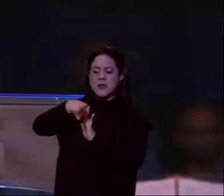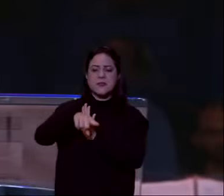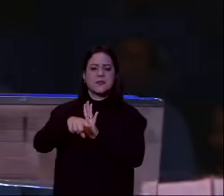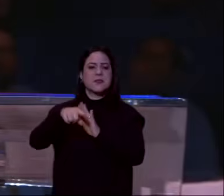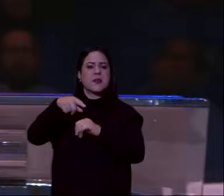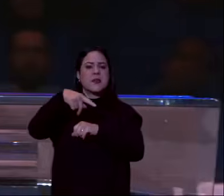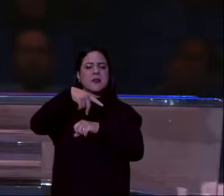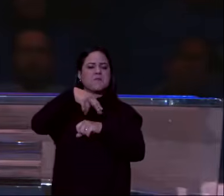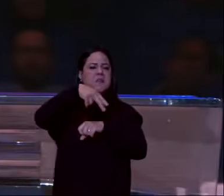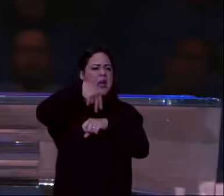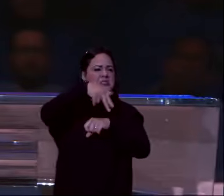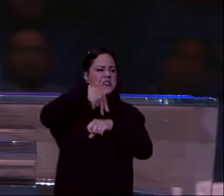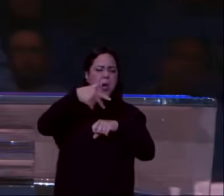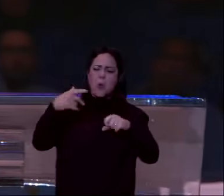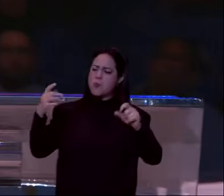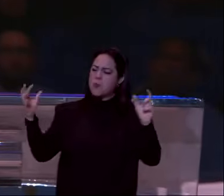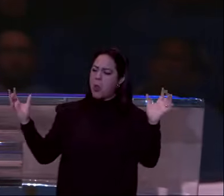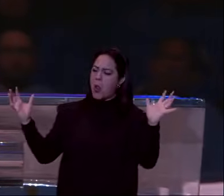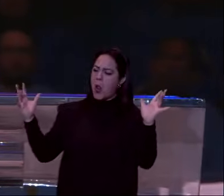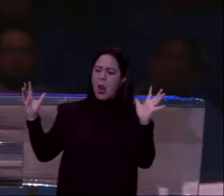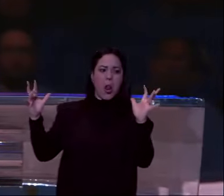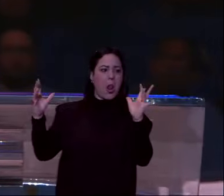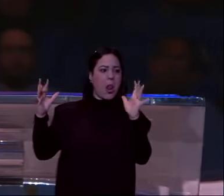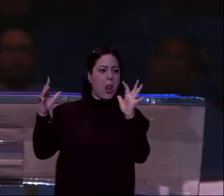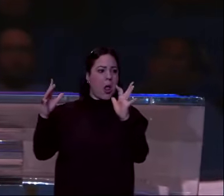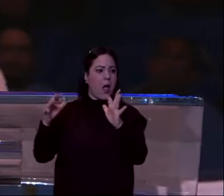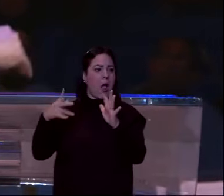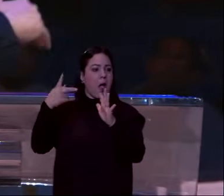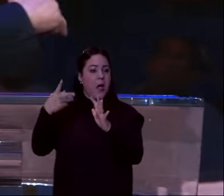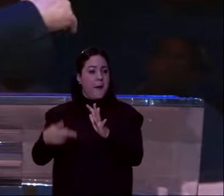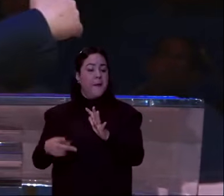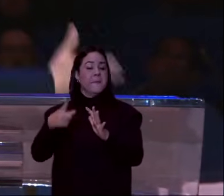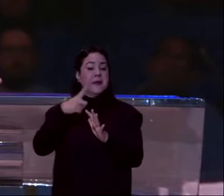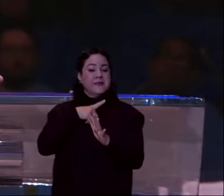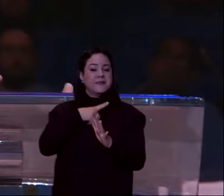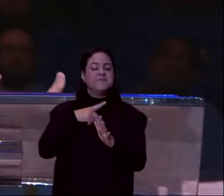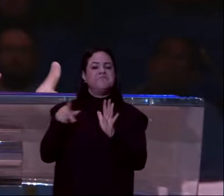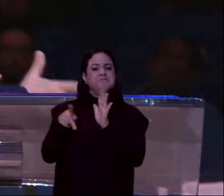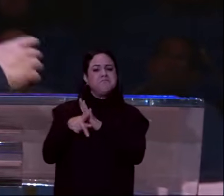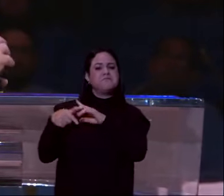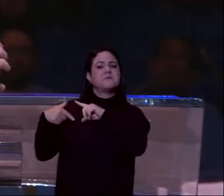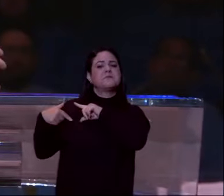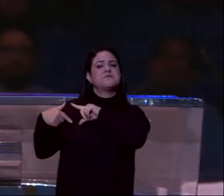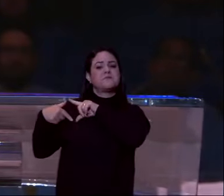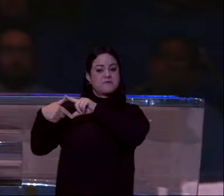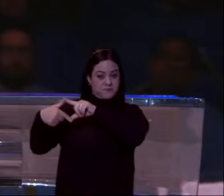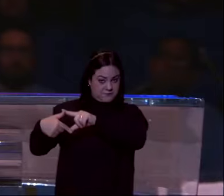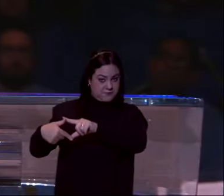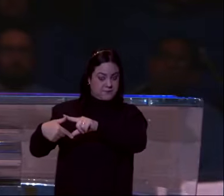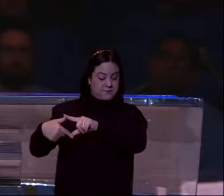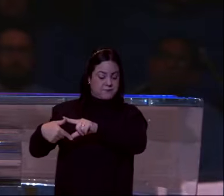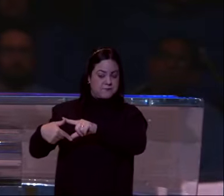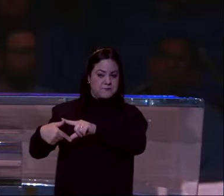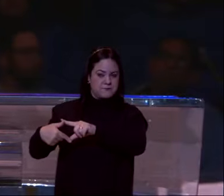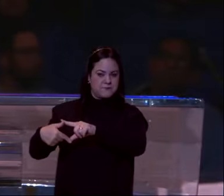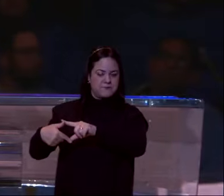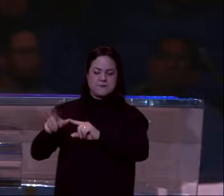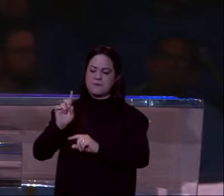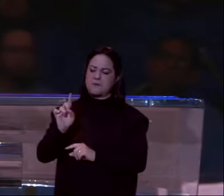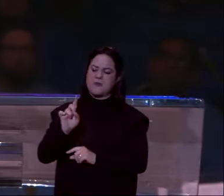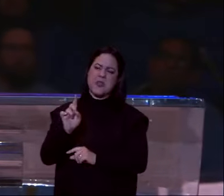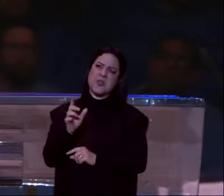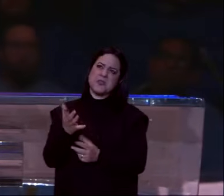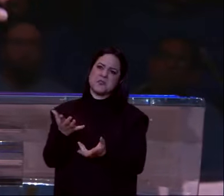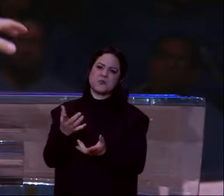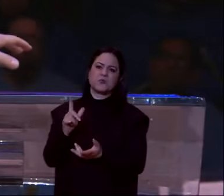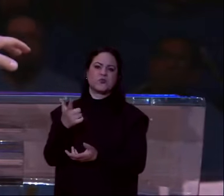de várias partes do mundo estavam ali para cumprir um ritual. Eles não estavam ali, quem